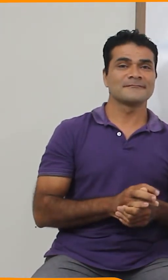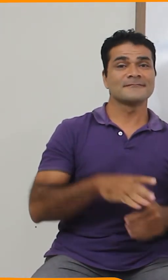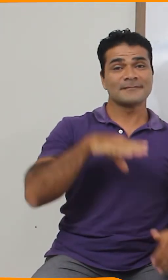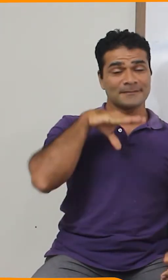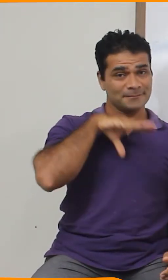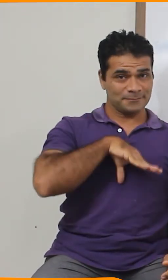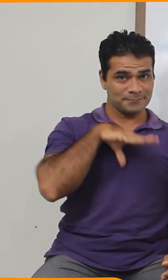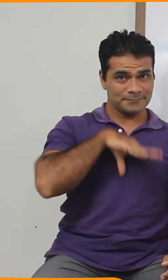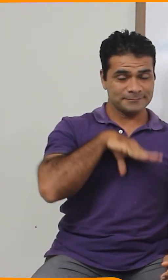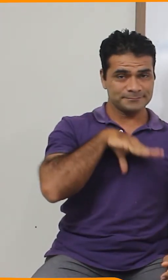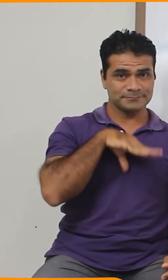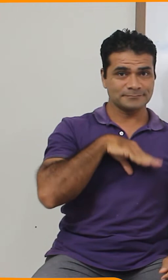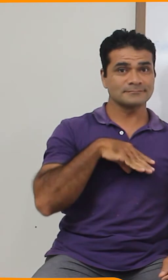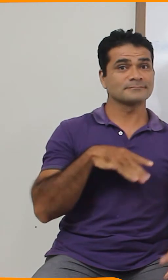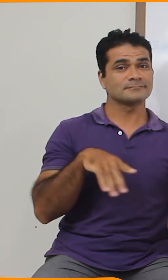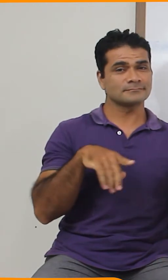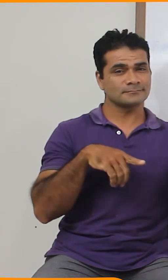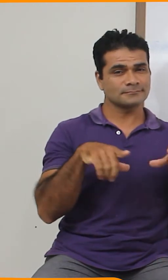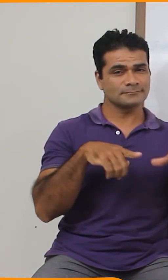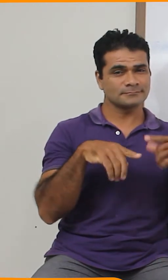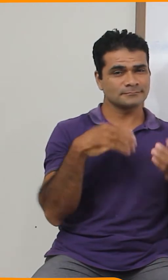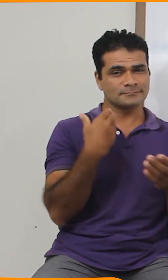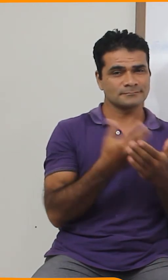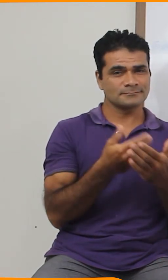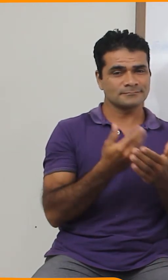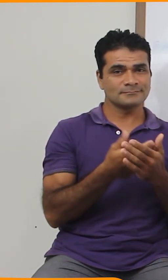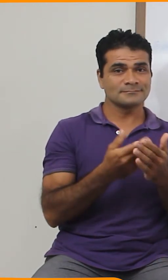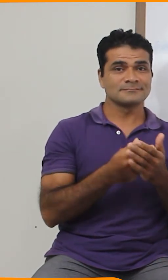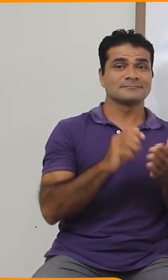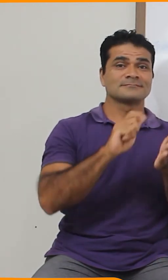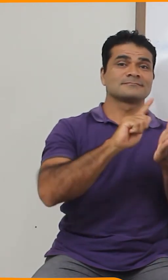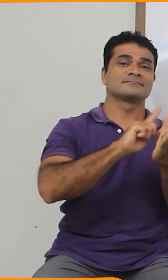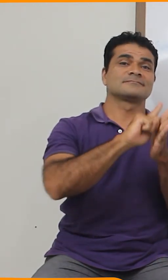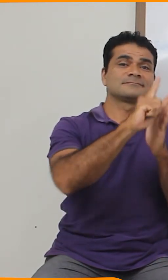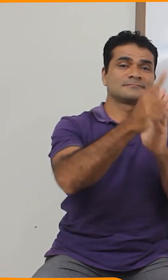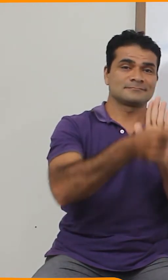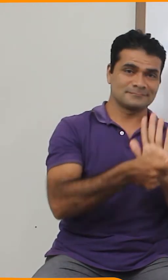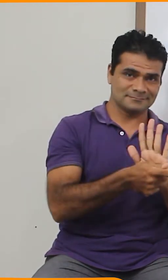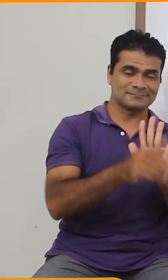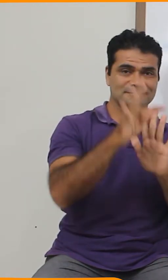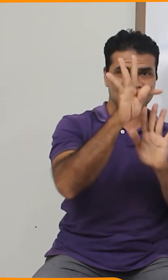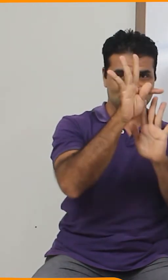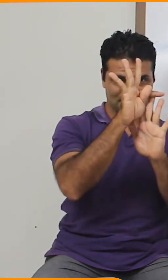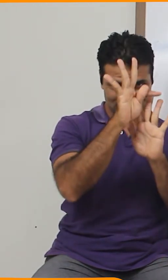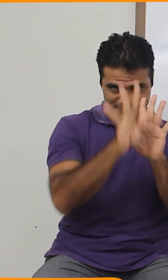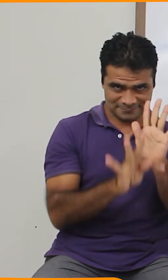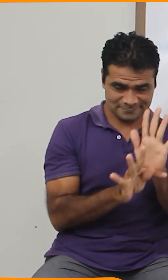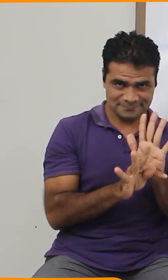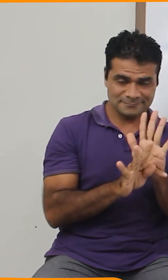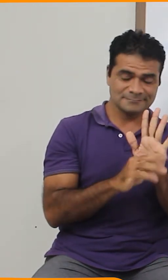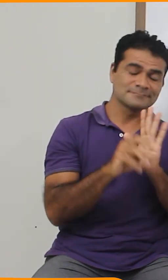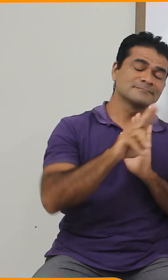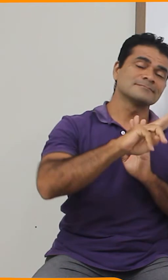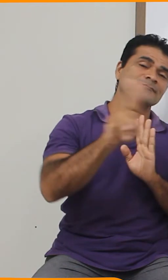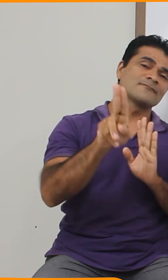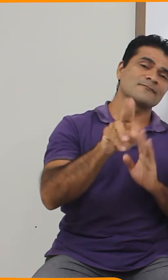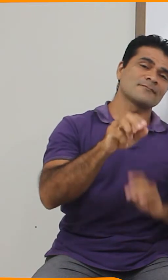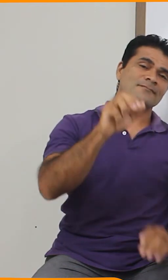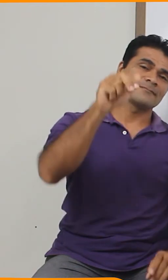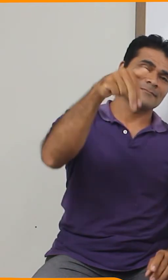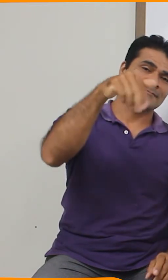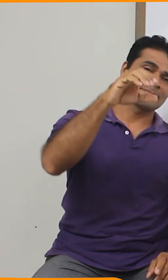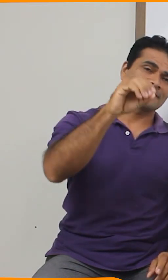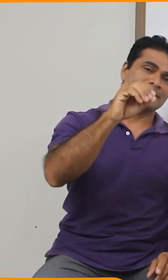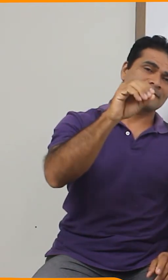nós vamos trabalhar um gênero textual chamado notícia. Eu acho que vocês já